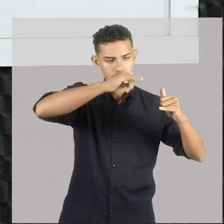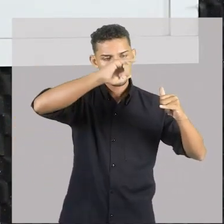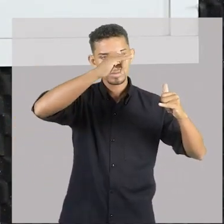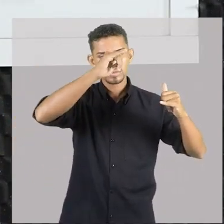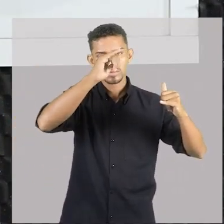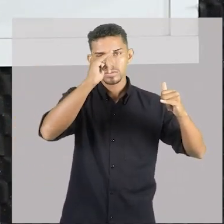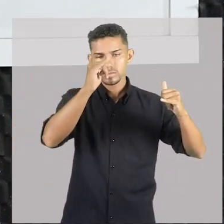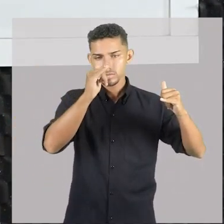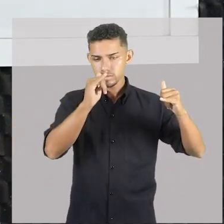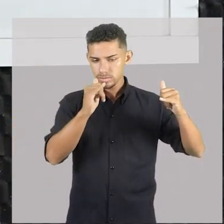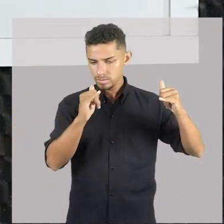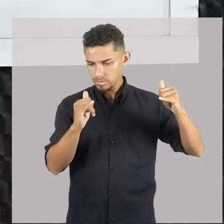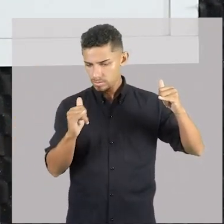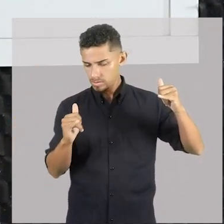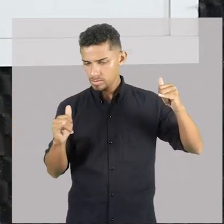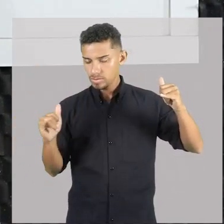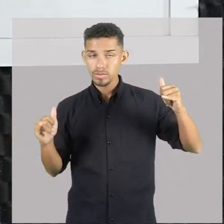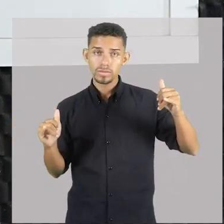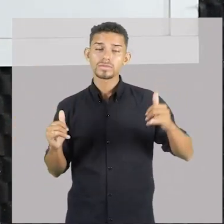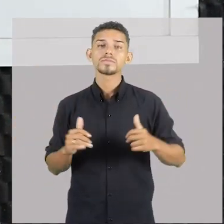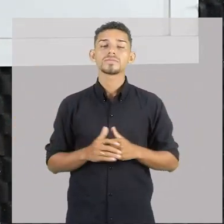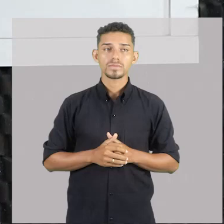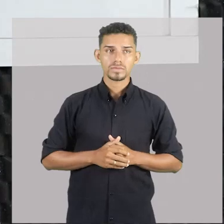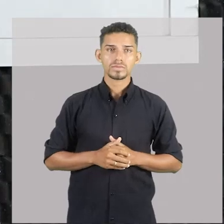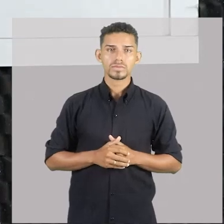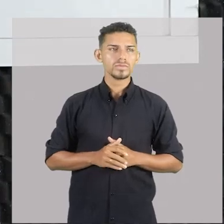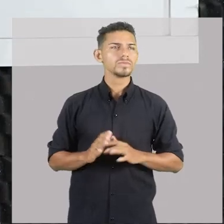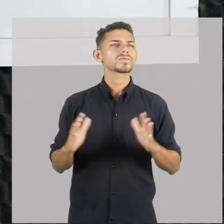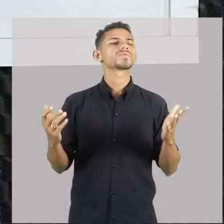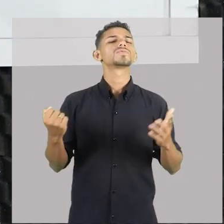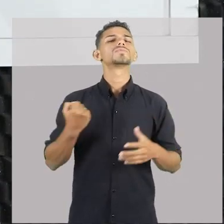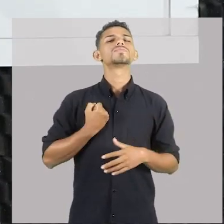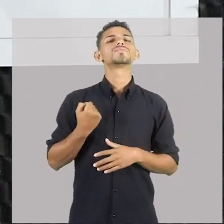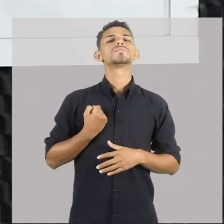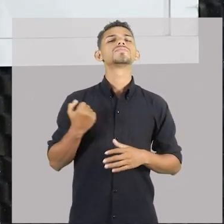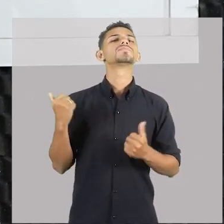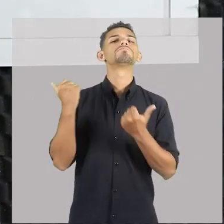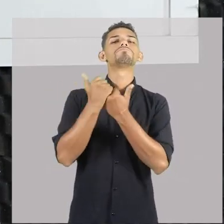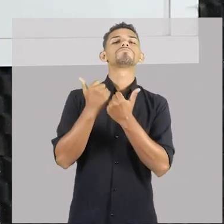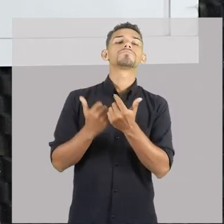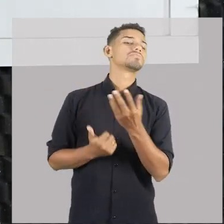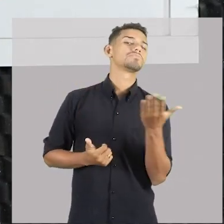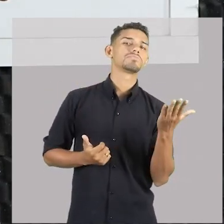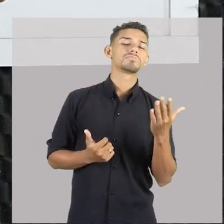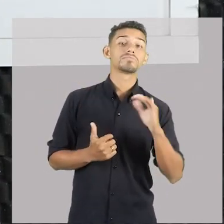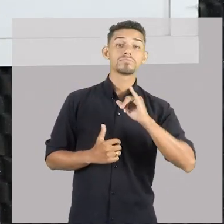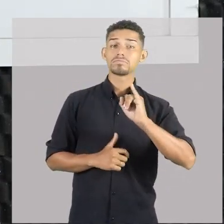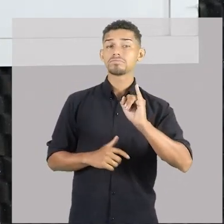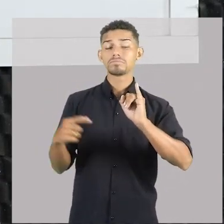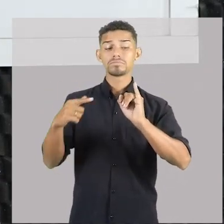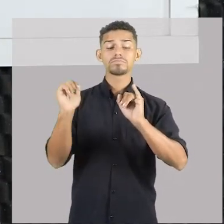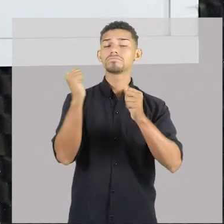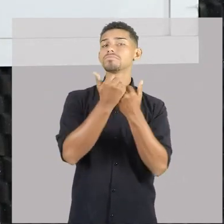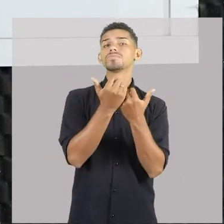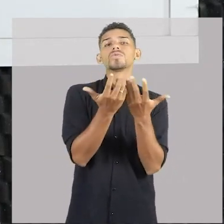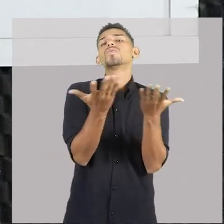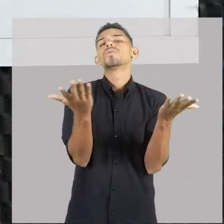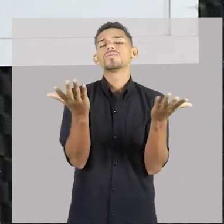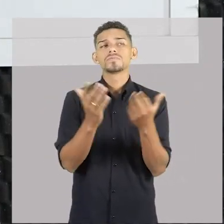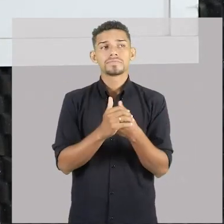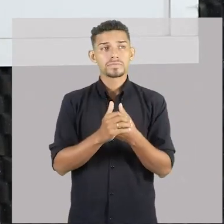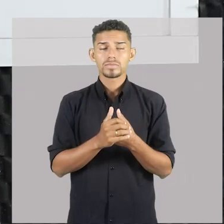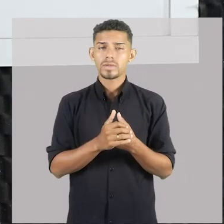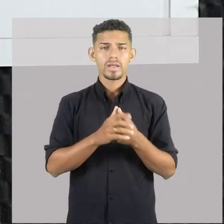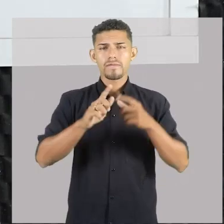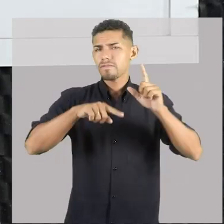ela aumentou e depois diminuiu. Qual o valor que a gente coloca aqui? Então, quando é variável,